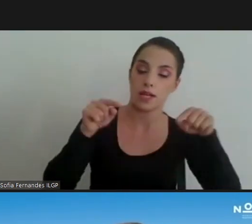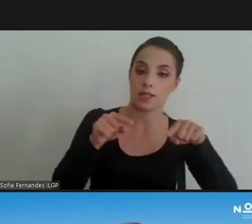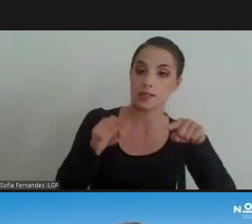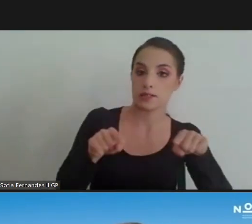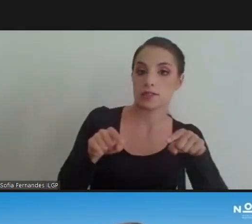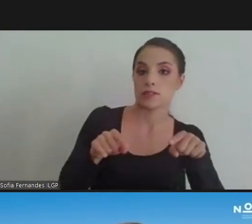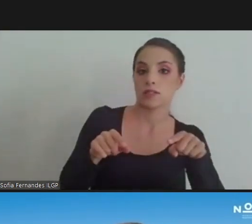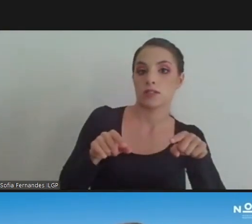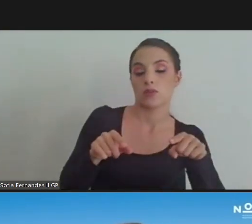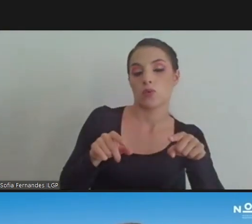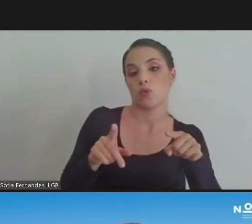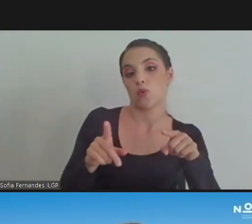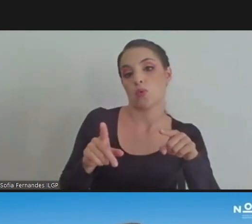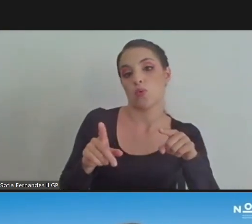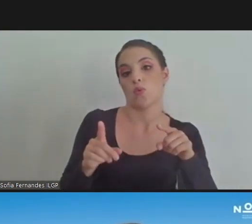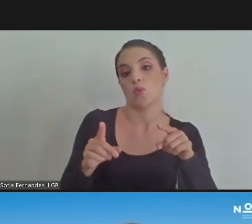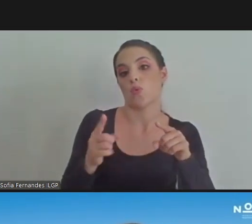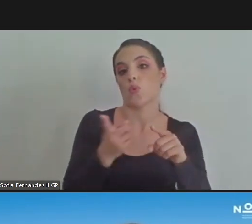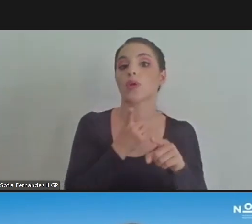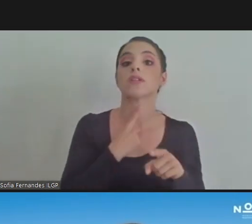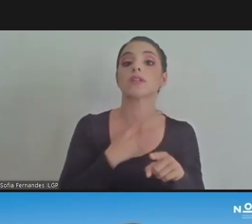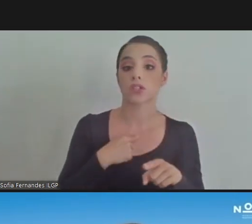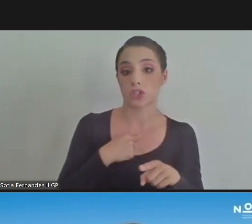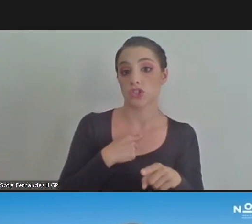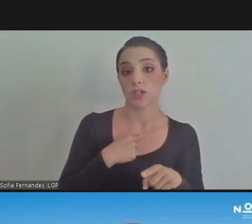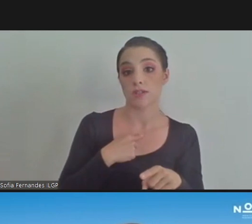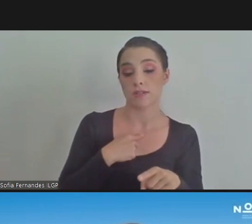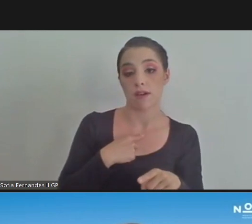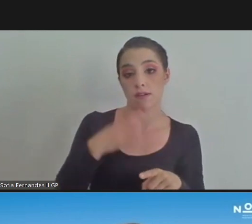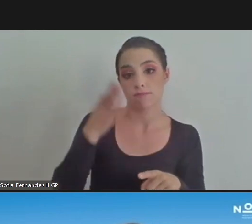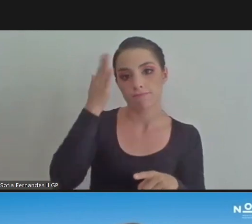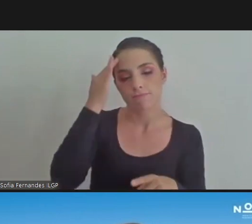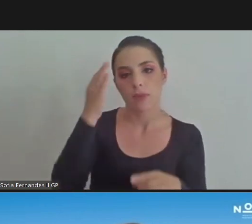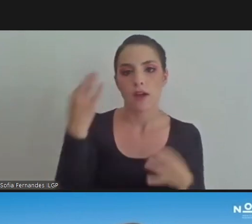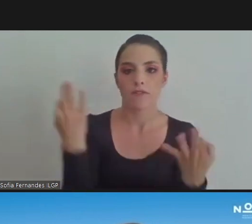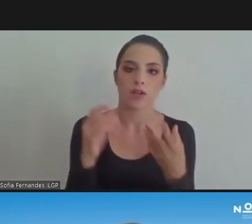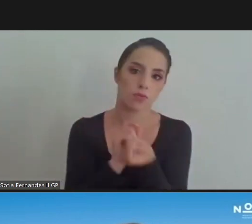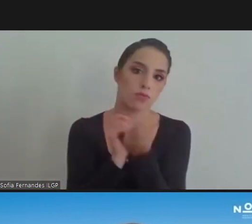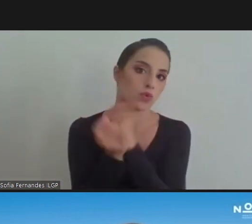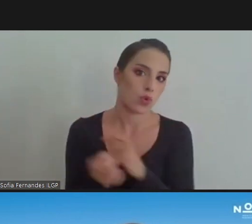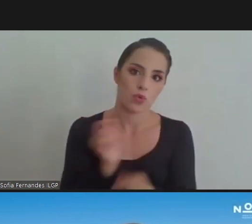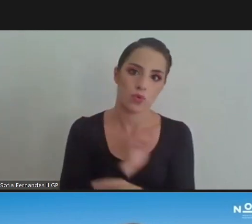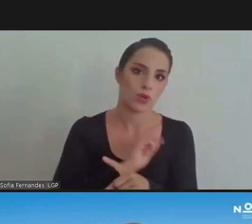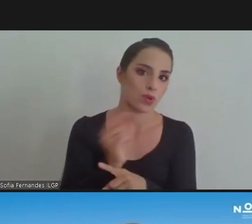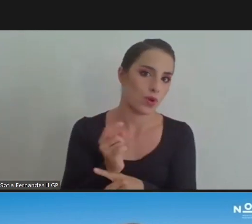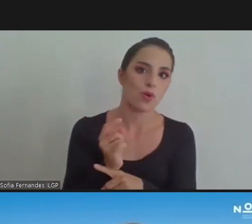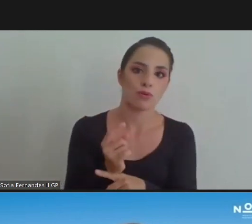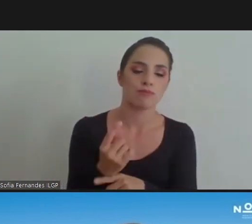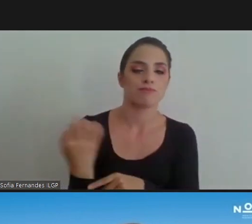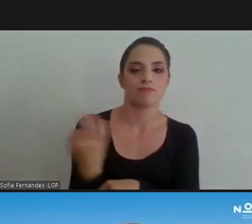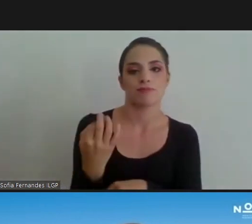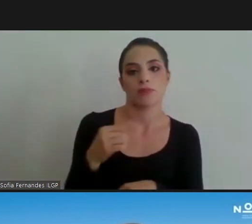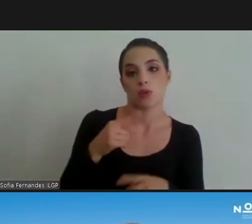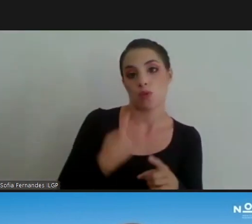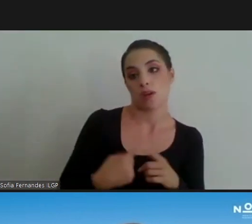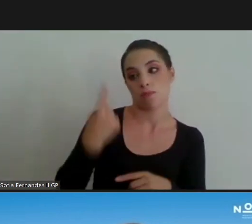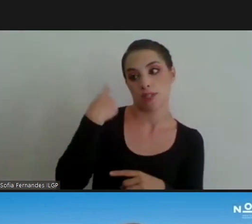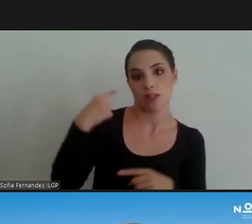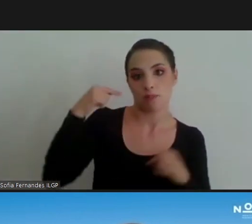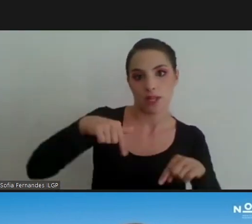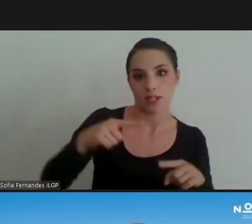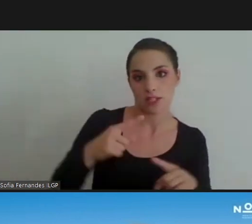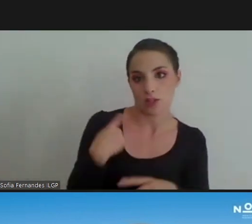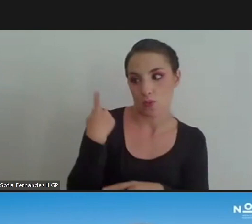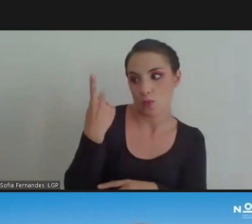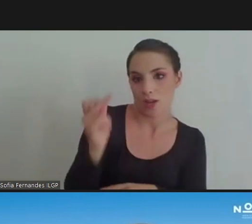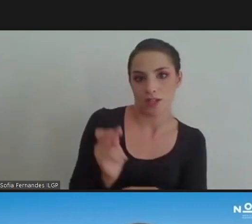o florescer da inteligência artificial mudou completamente a narrativa do ano passado para este, e não foi assim tanto